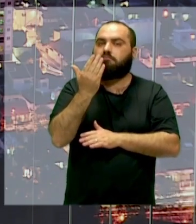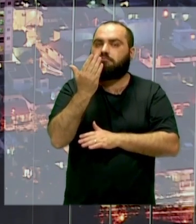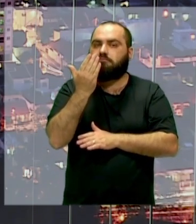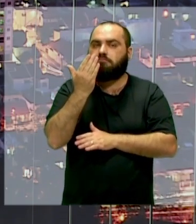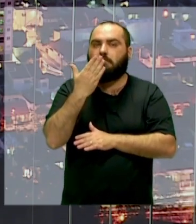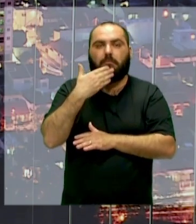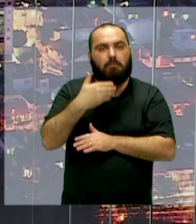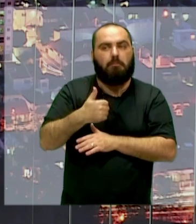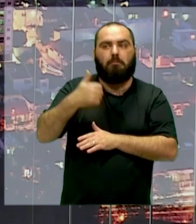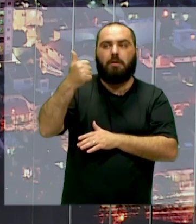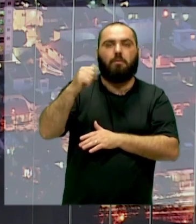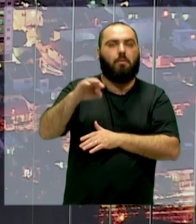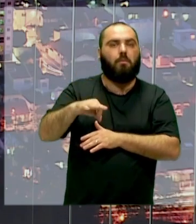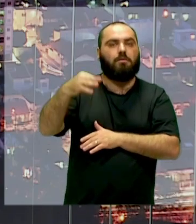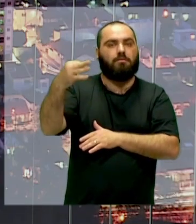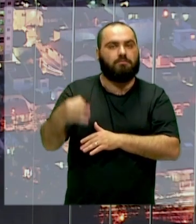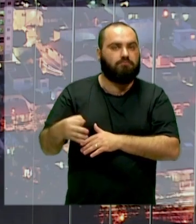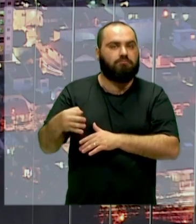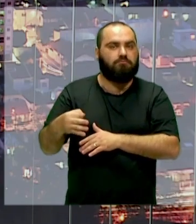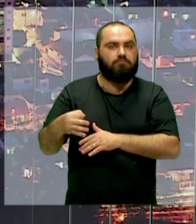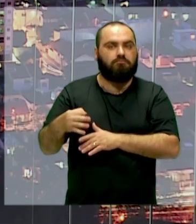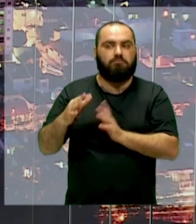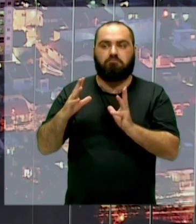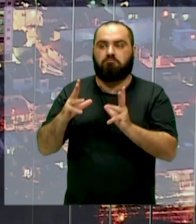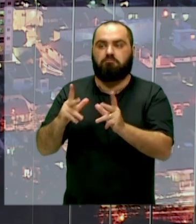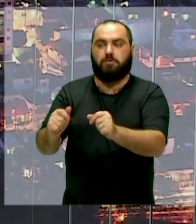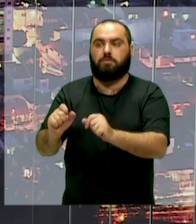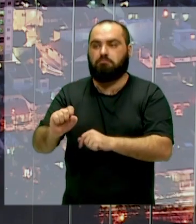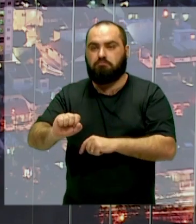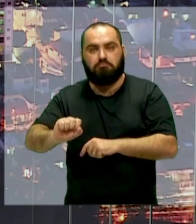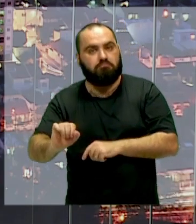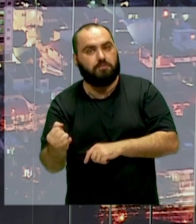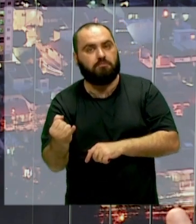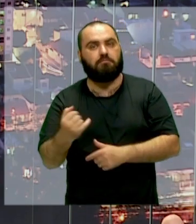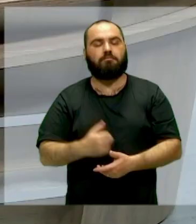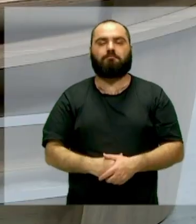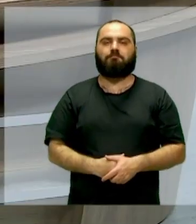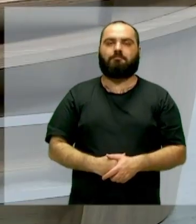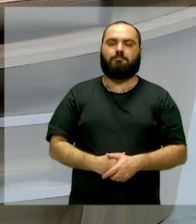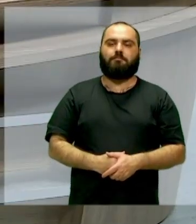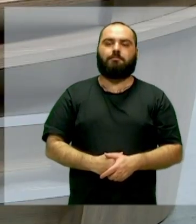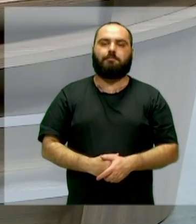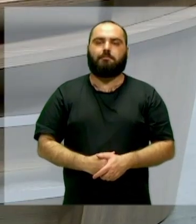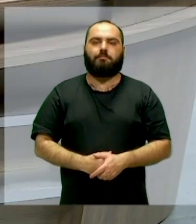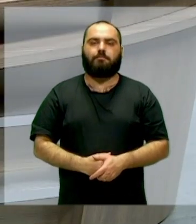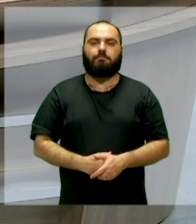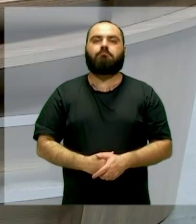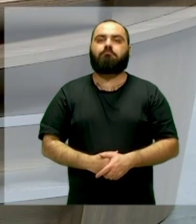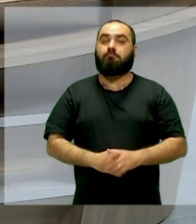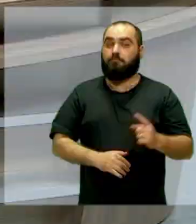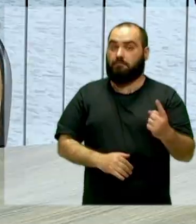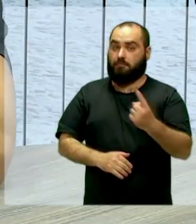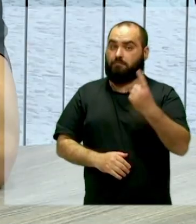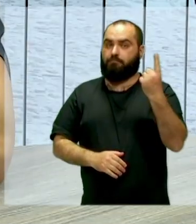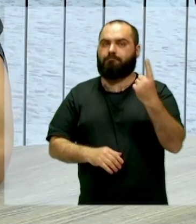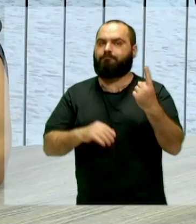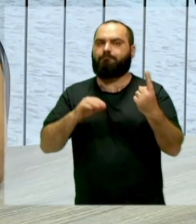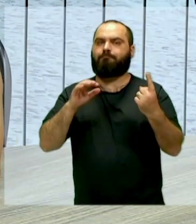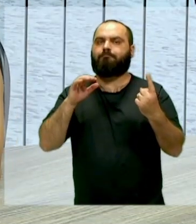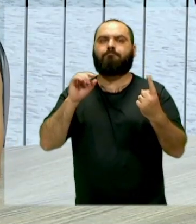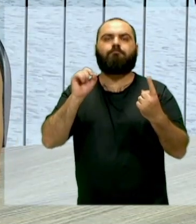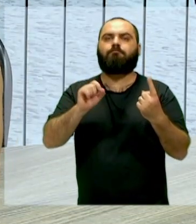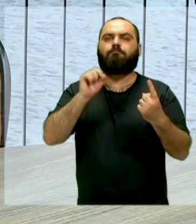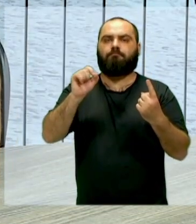ento de melhor qualidade e que foi totalmente aproveitável né é a a uma das metas Nossa é desg